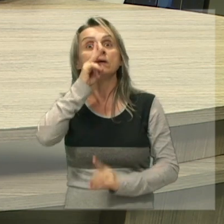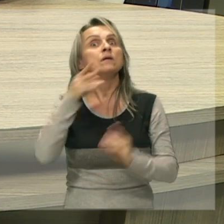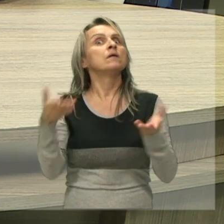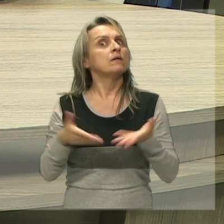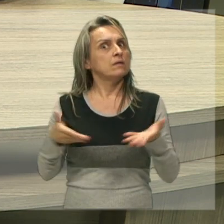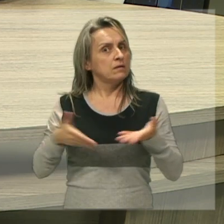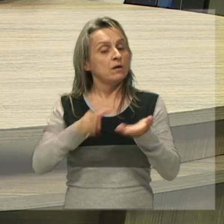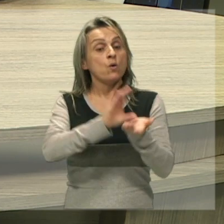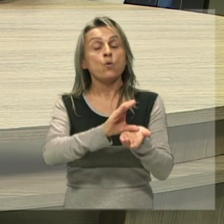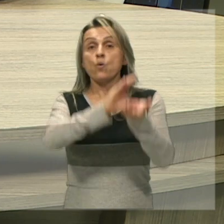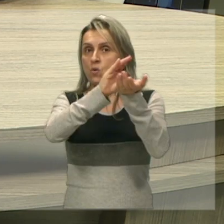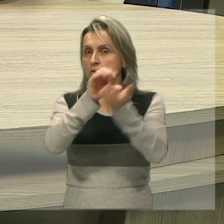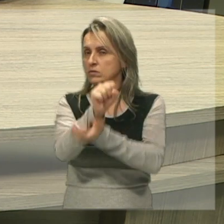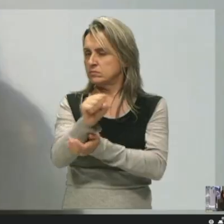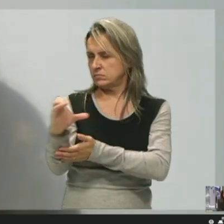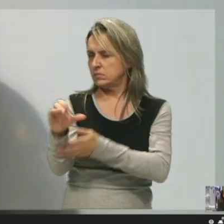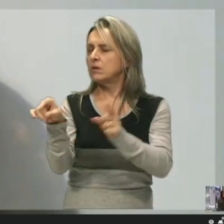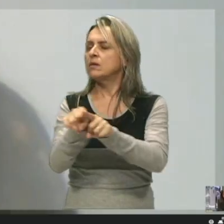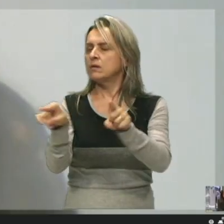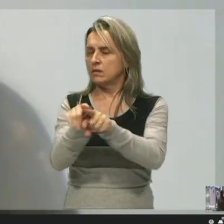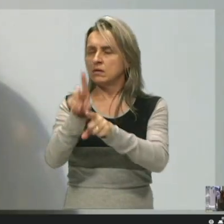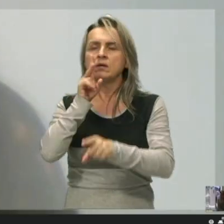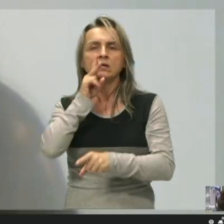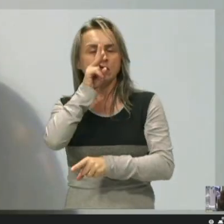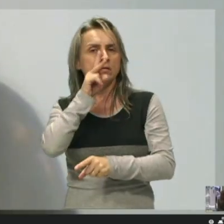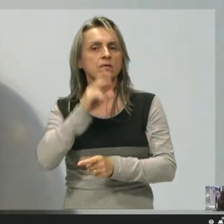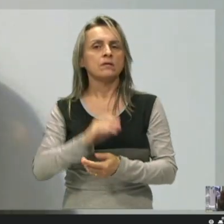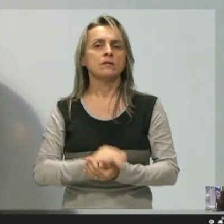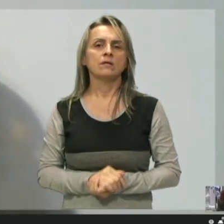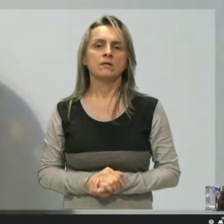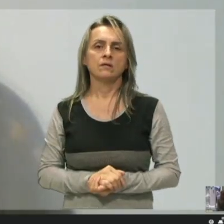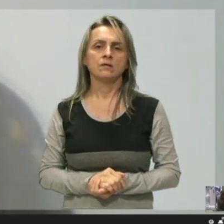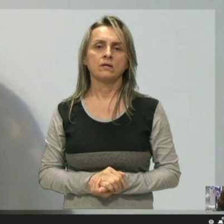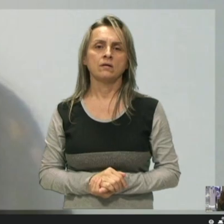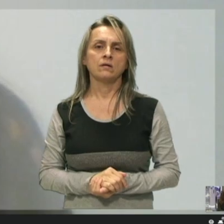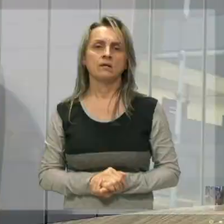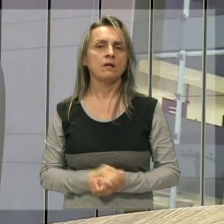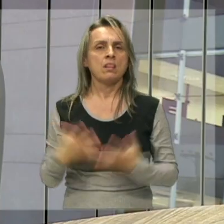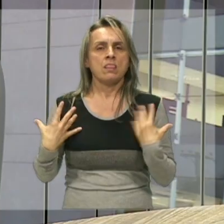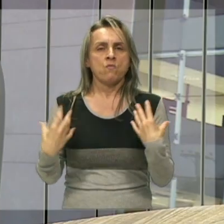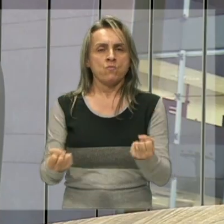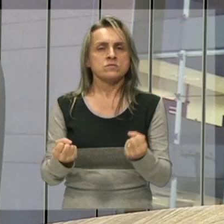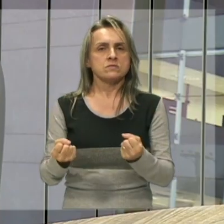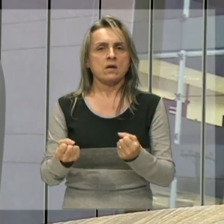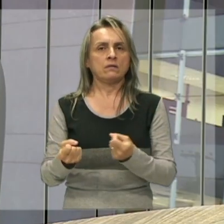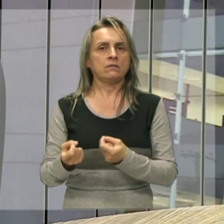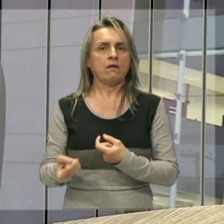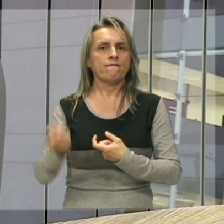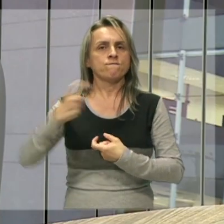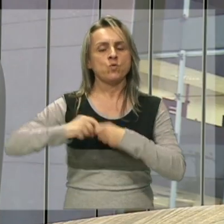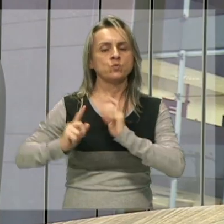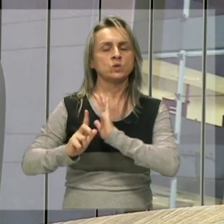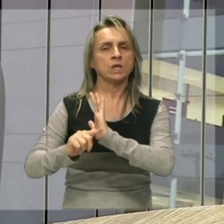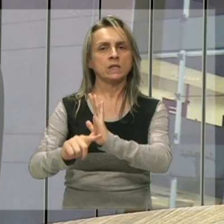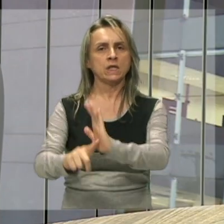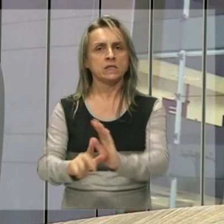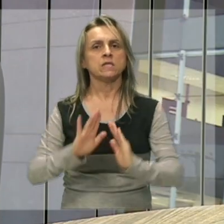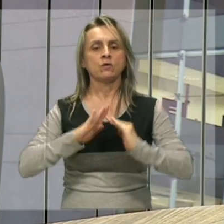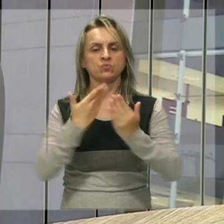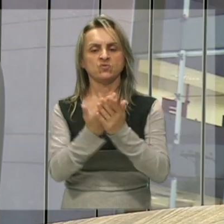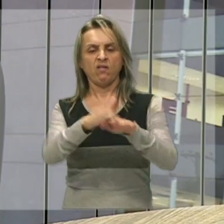Os conselhos em Santa Catarina são totalmente contra esse retrocesso. Você falou, né, que você trabalhou